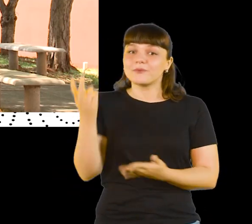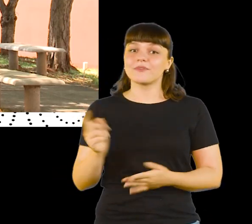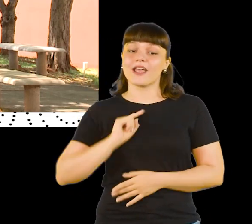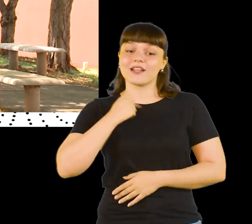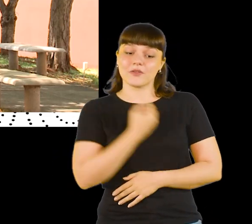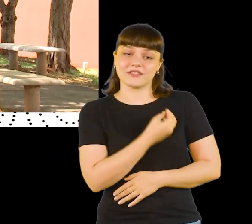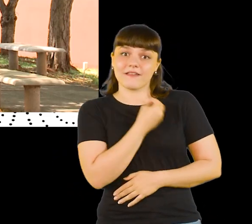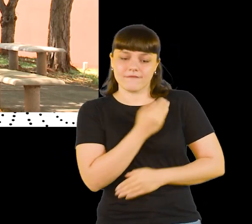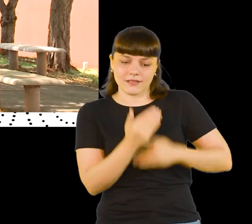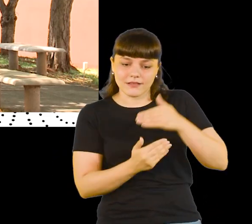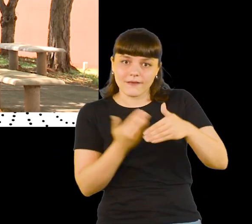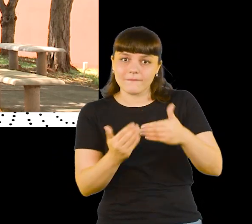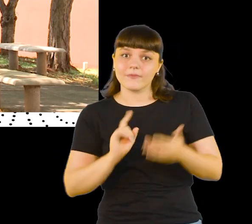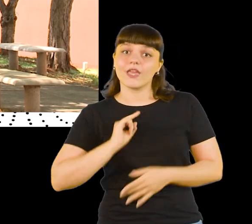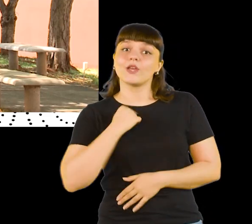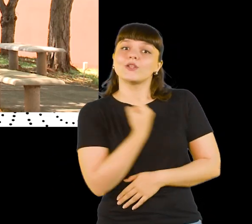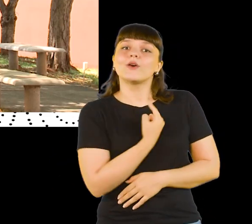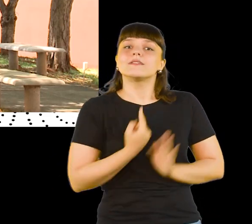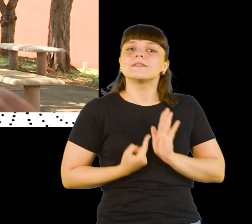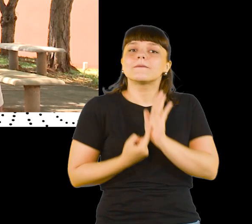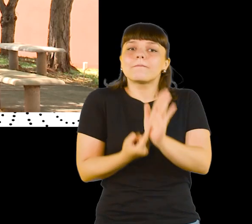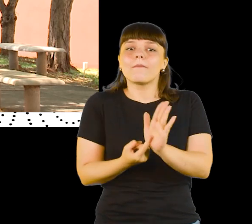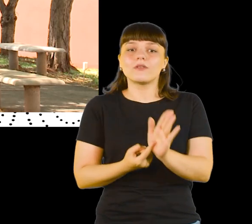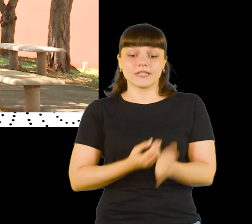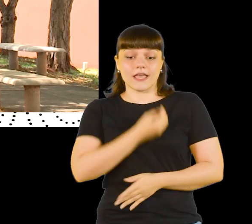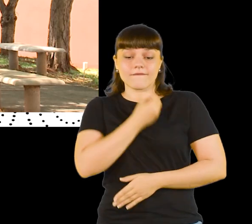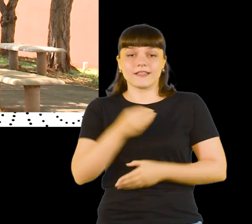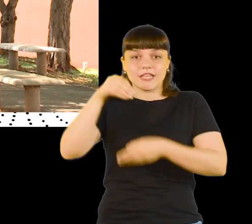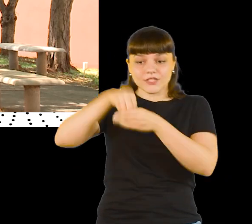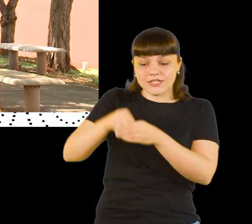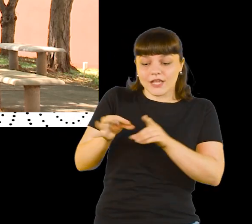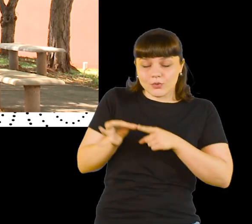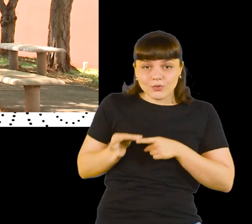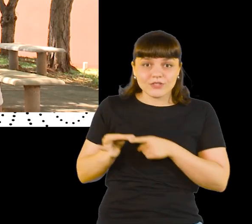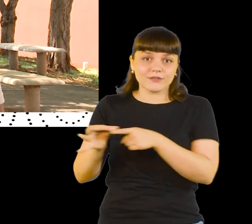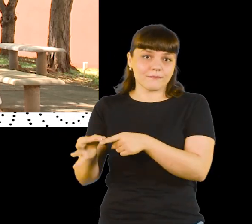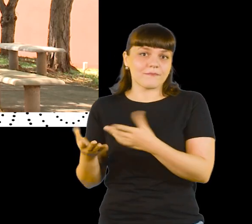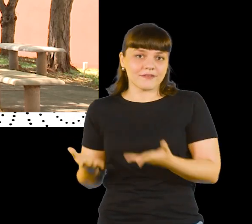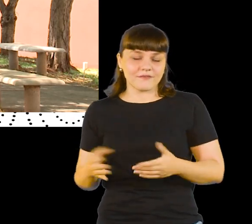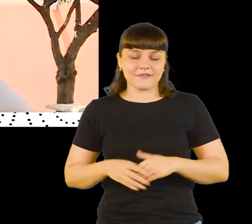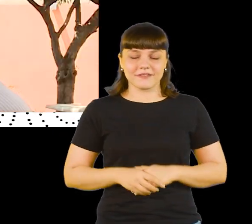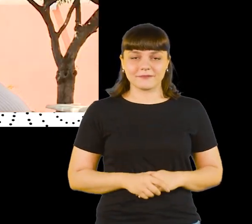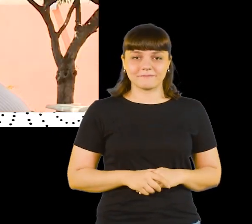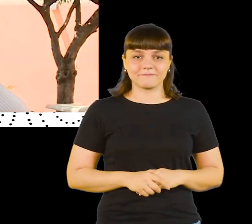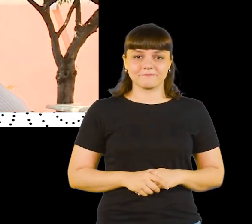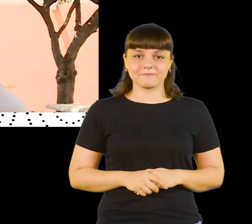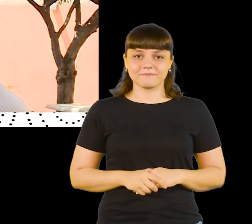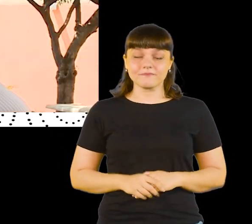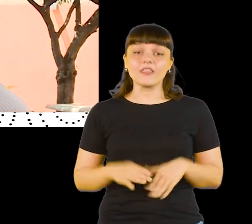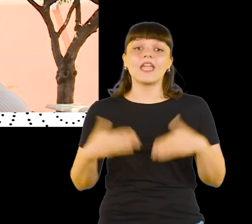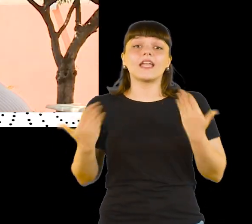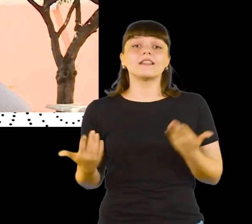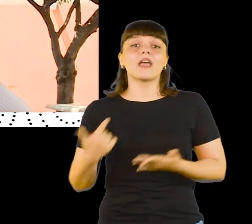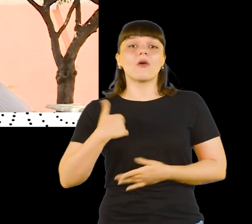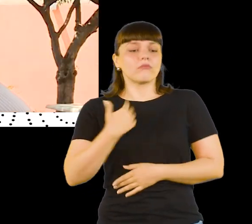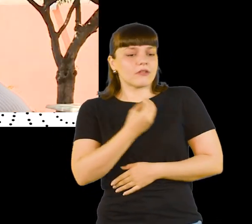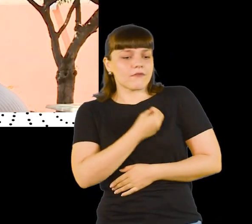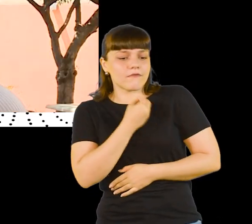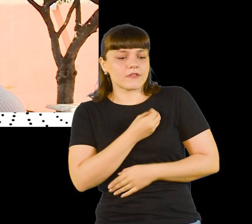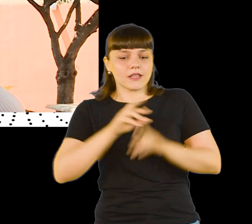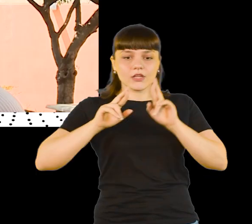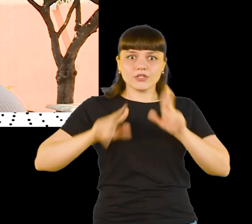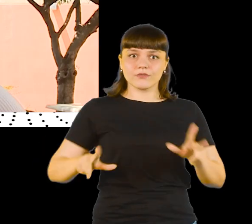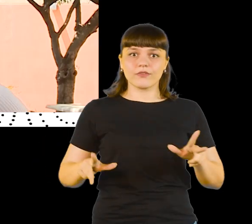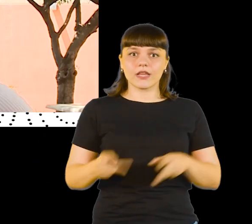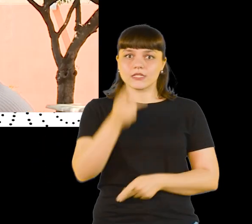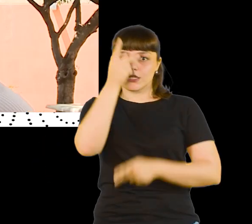nossa vivência, a gente traz a vivência da periferia, por exemplo. Eu sou da periferia de Campo Limpo Paulista, então eu tenho uma vivência